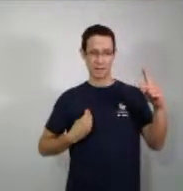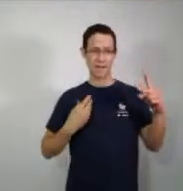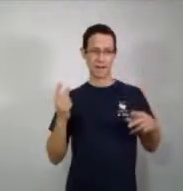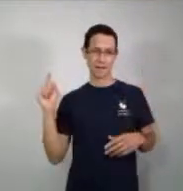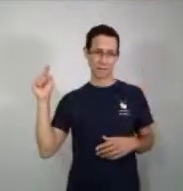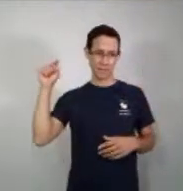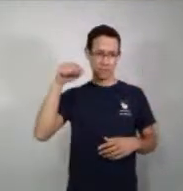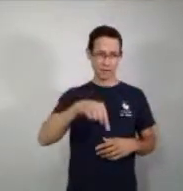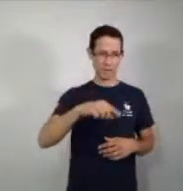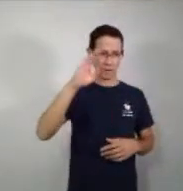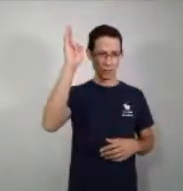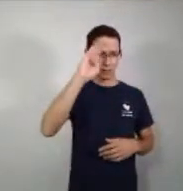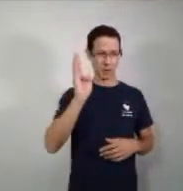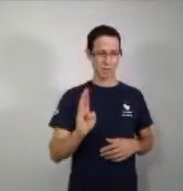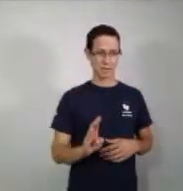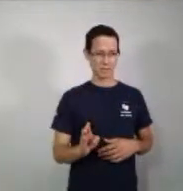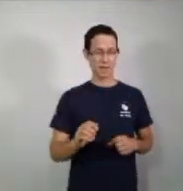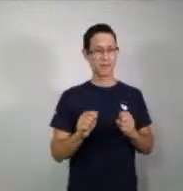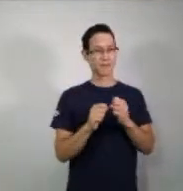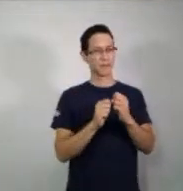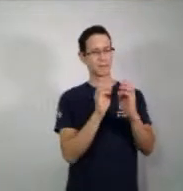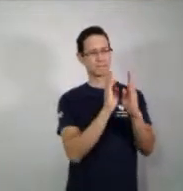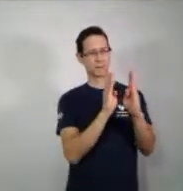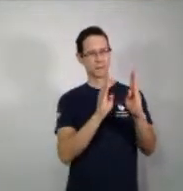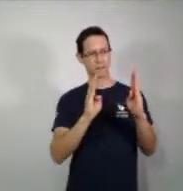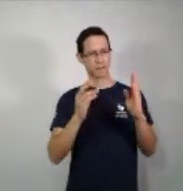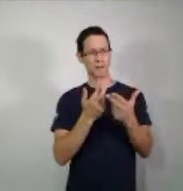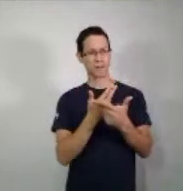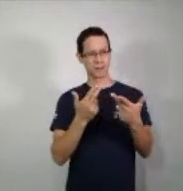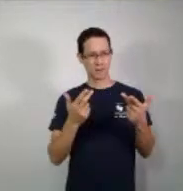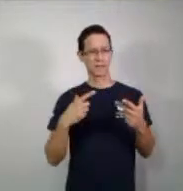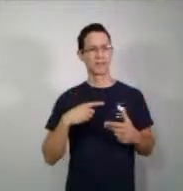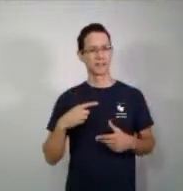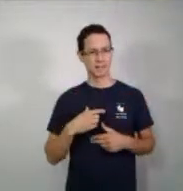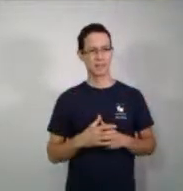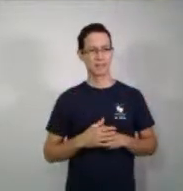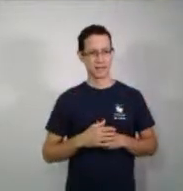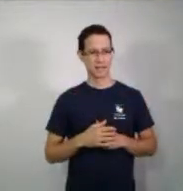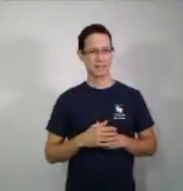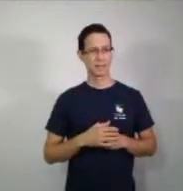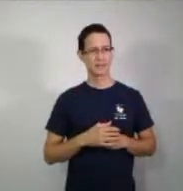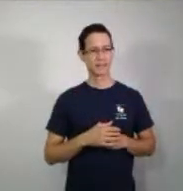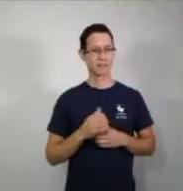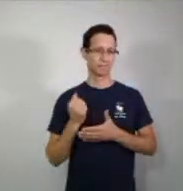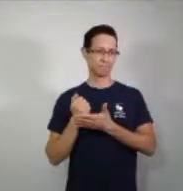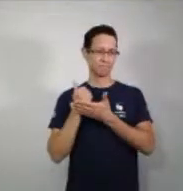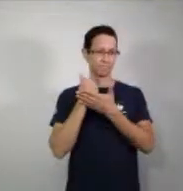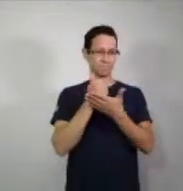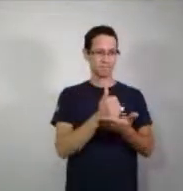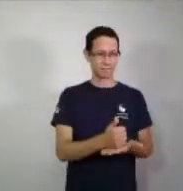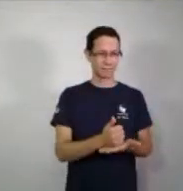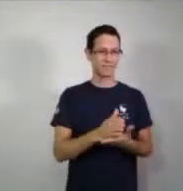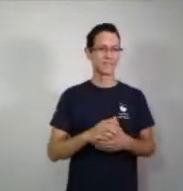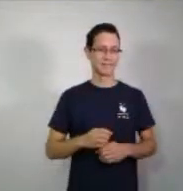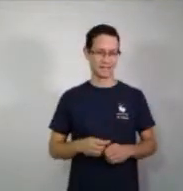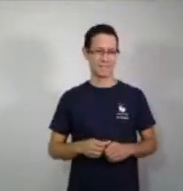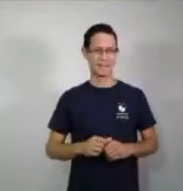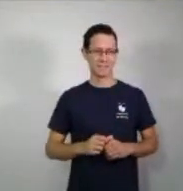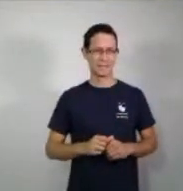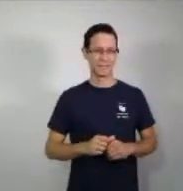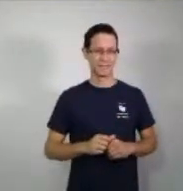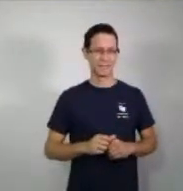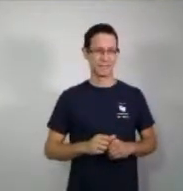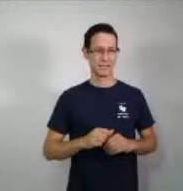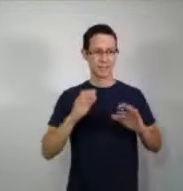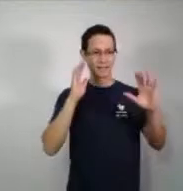ele publicou uma coletânea de autores brasileiros lá e daí ganhou visto para vir para cá. E a coisa é bem maior do que isso, né? Então, pensar